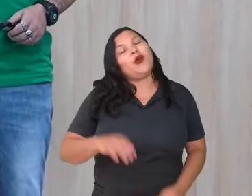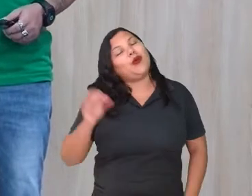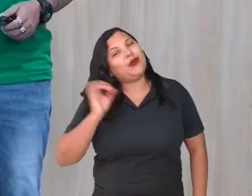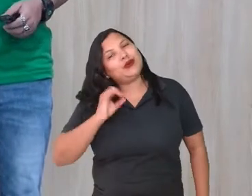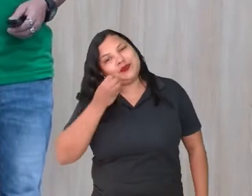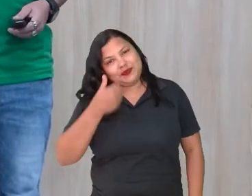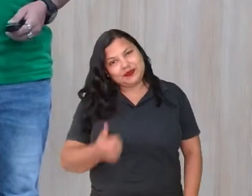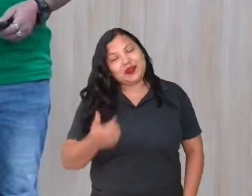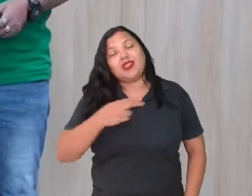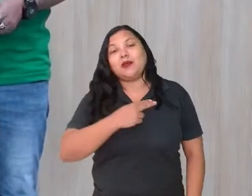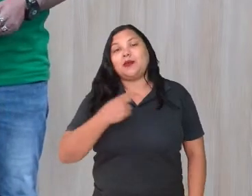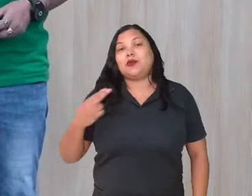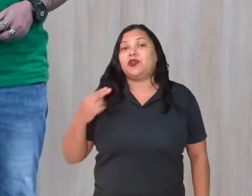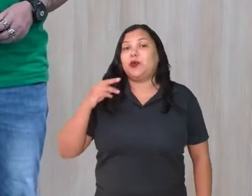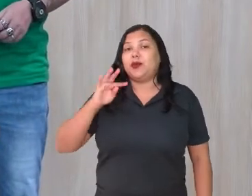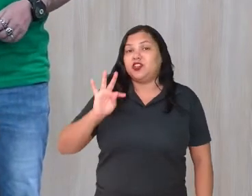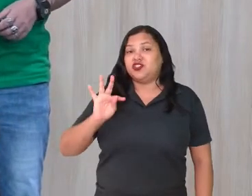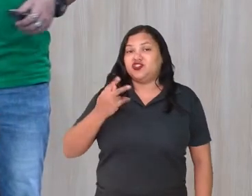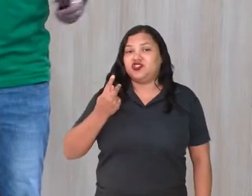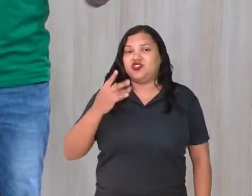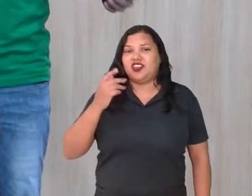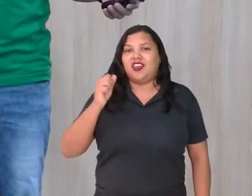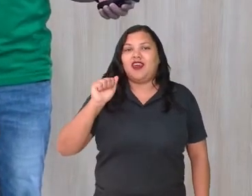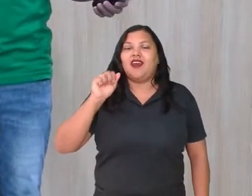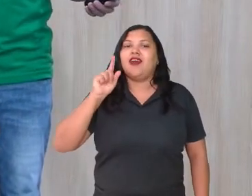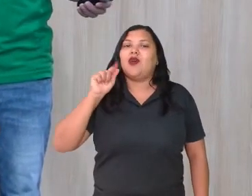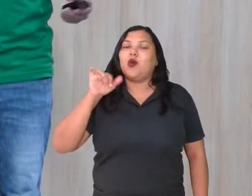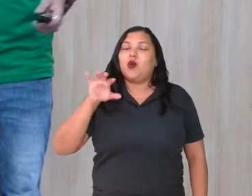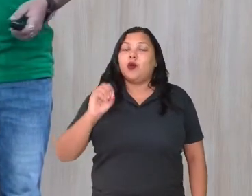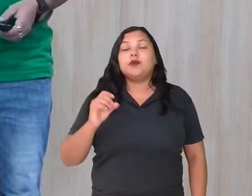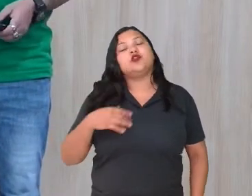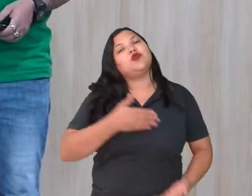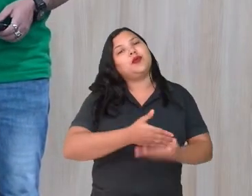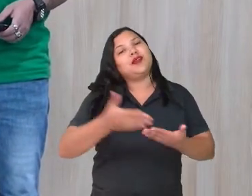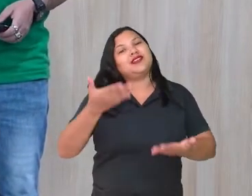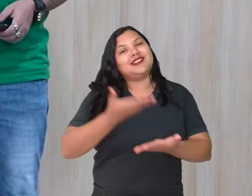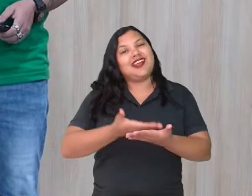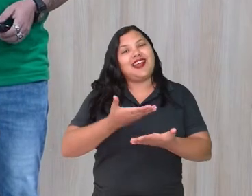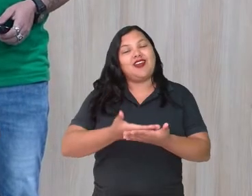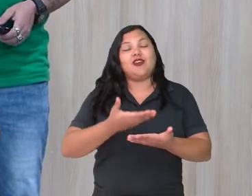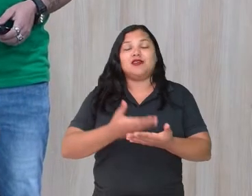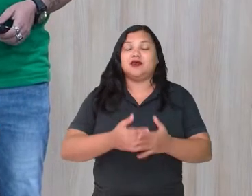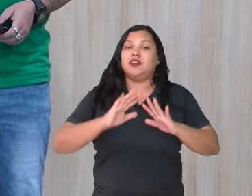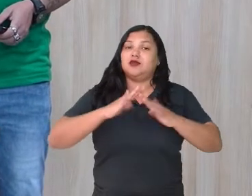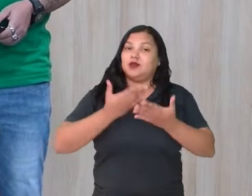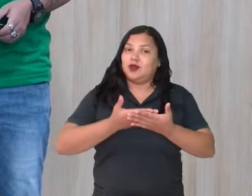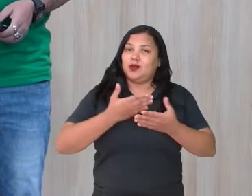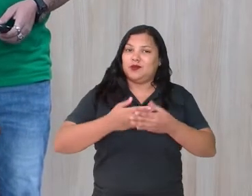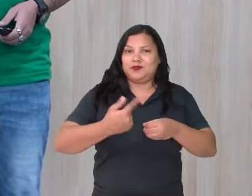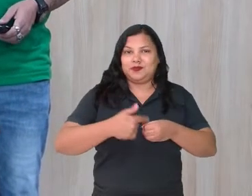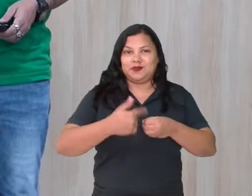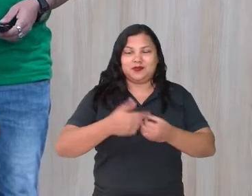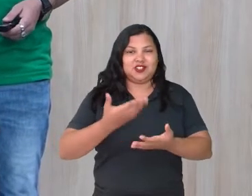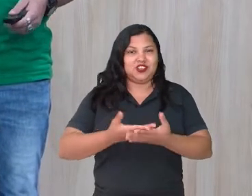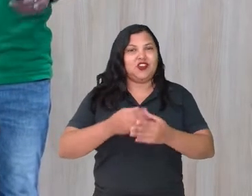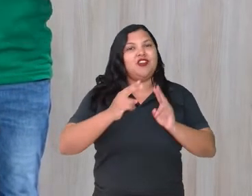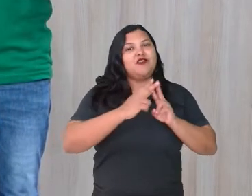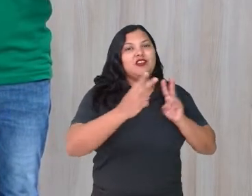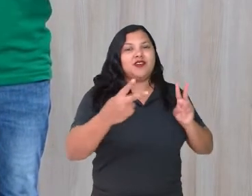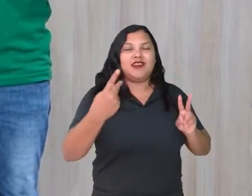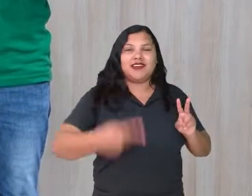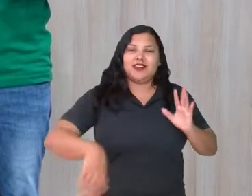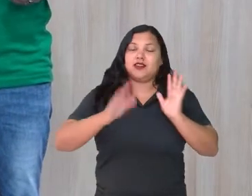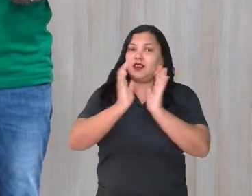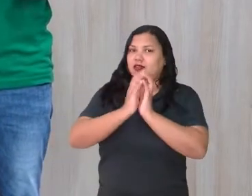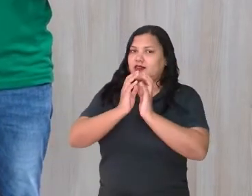Olá pessoal, tudo bem? Eu me chamo professor Tiago e estamos iniciando mais uma aula da Escola Municipal para Aulas Digitais do Recife, uma